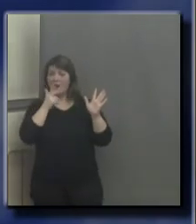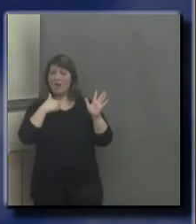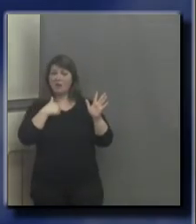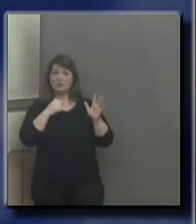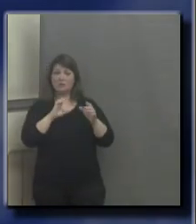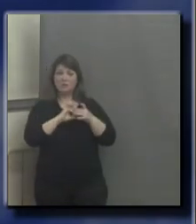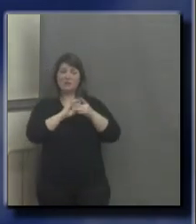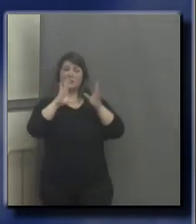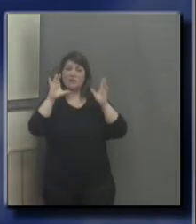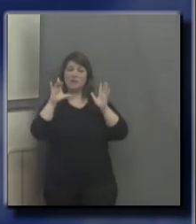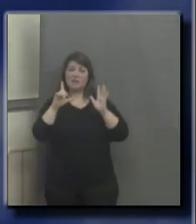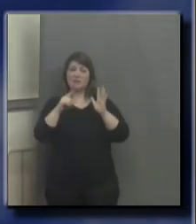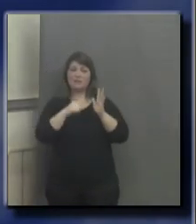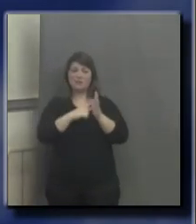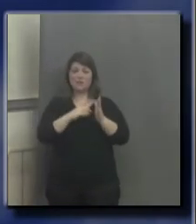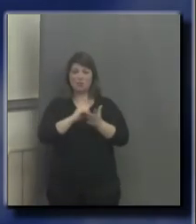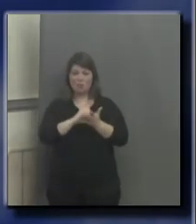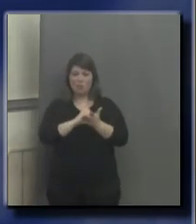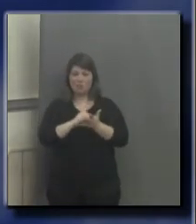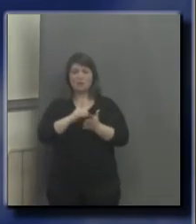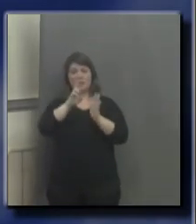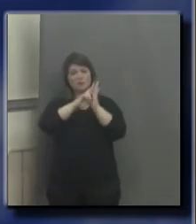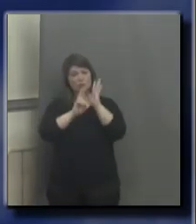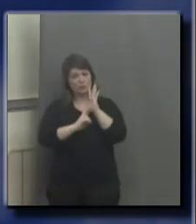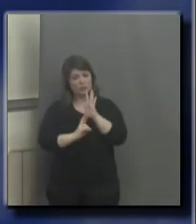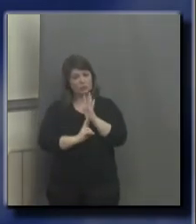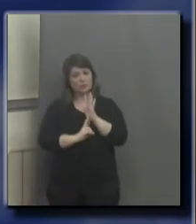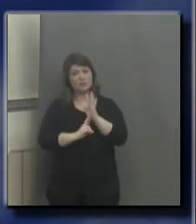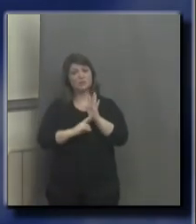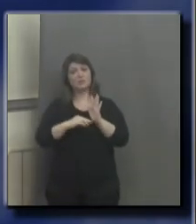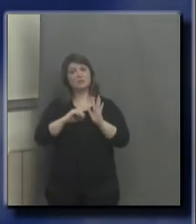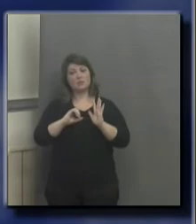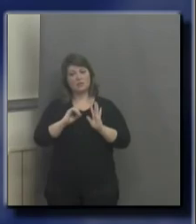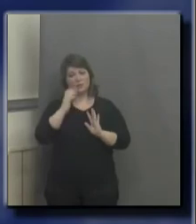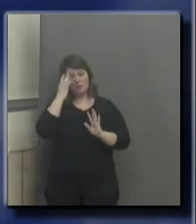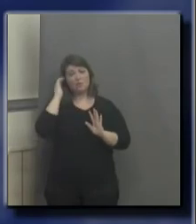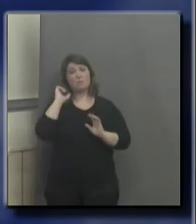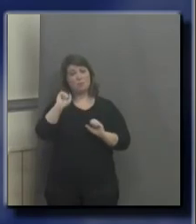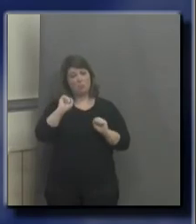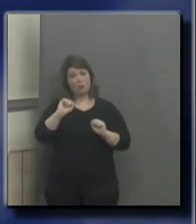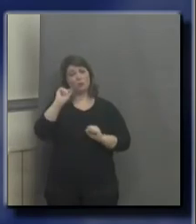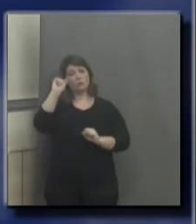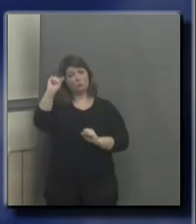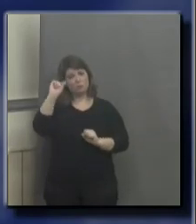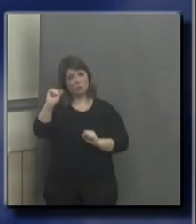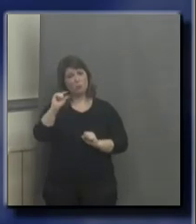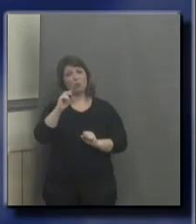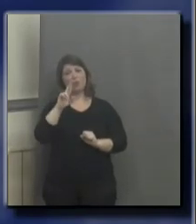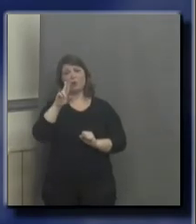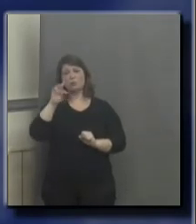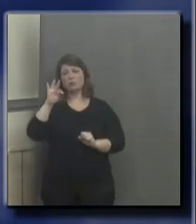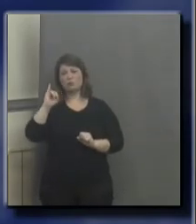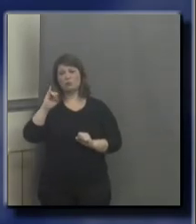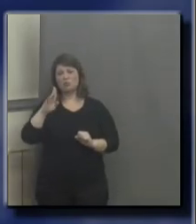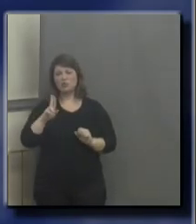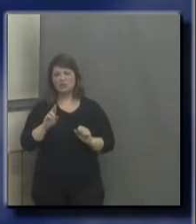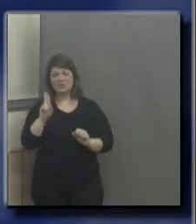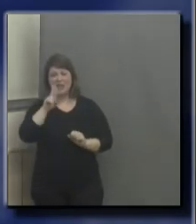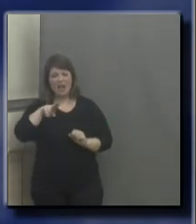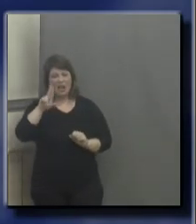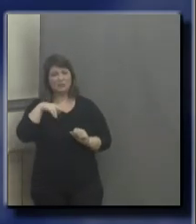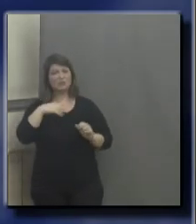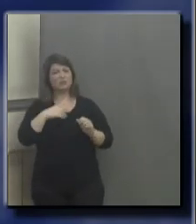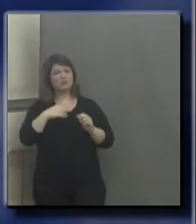documento das diretrizes que vai ter muito pouca utilidade prática para efetivar